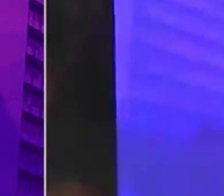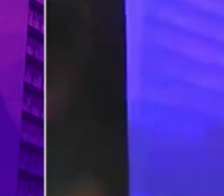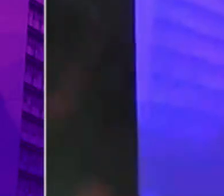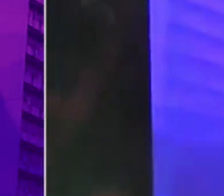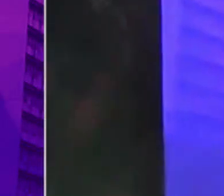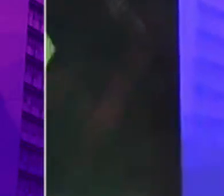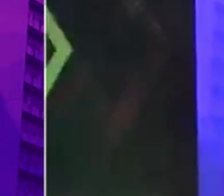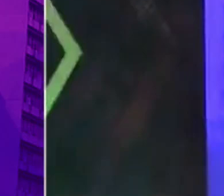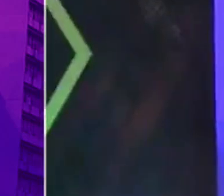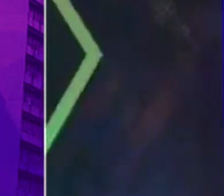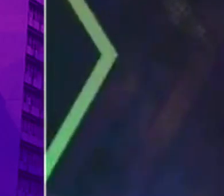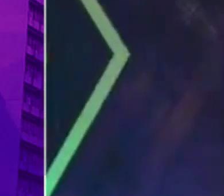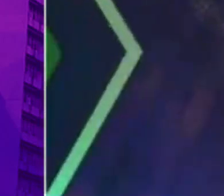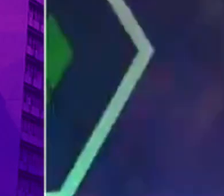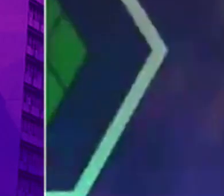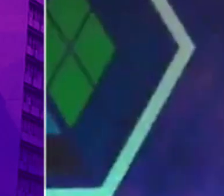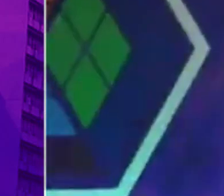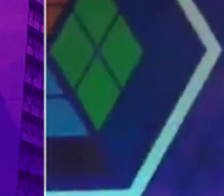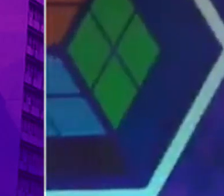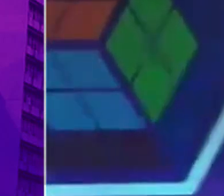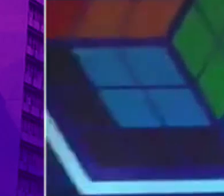E aí, pessoal, boa tarde.